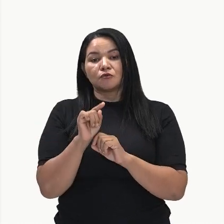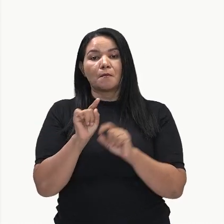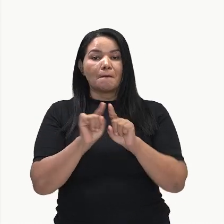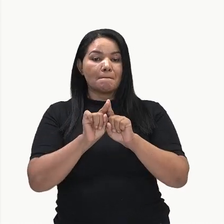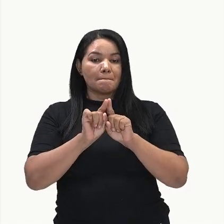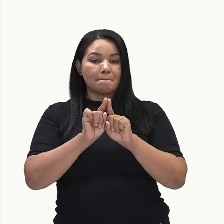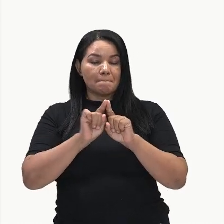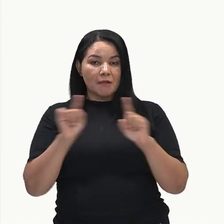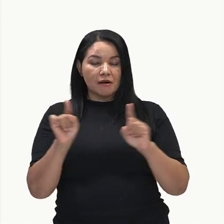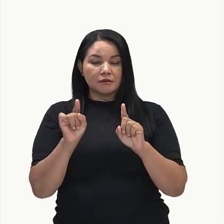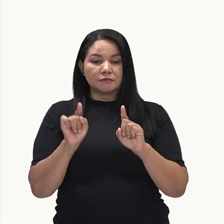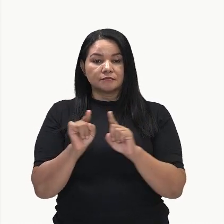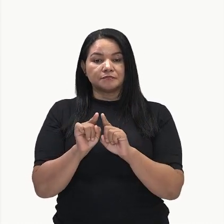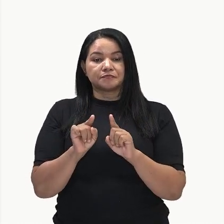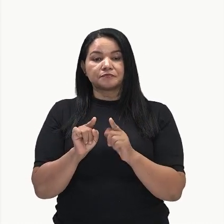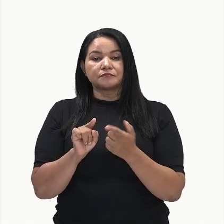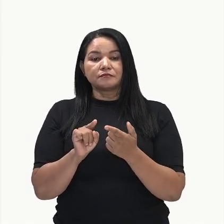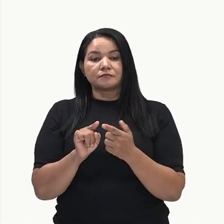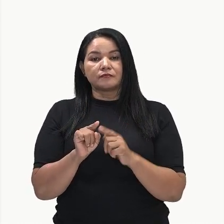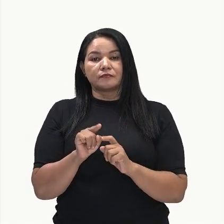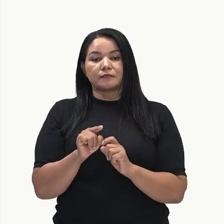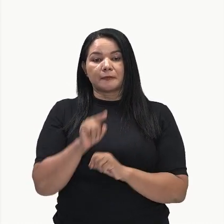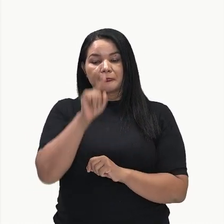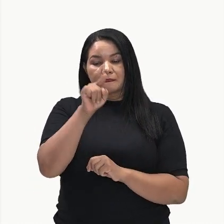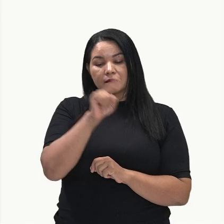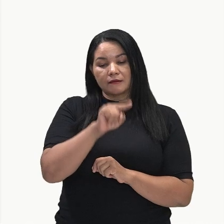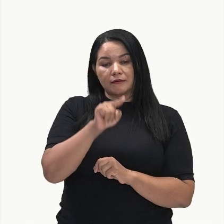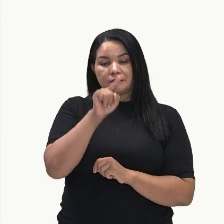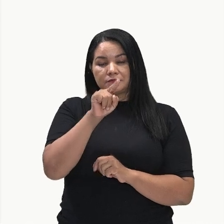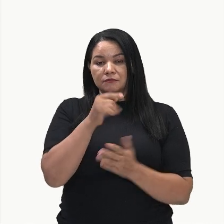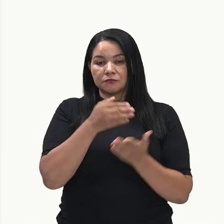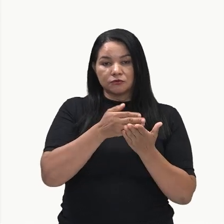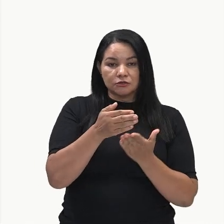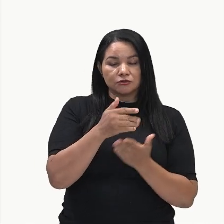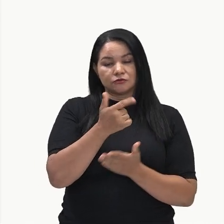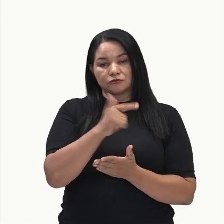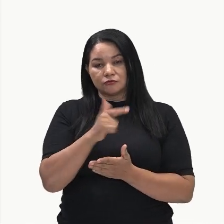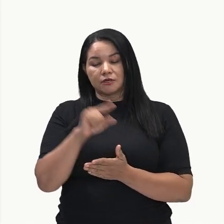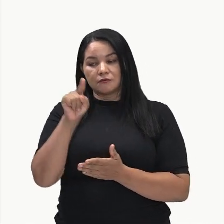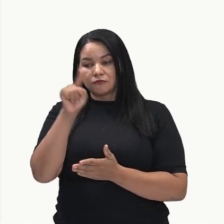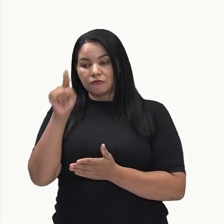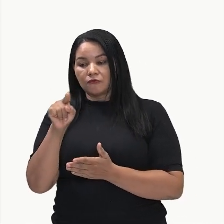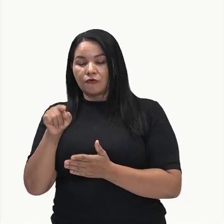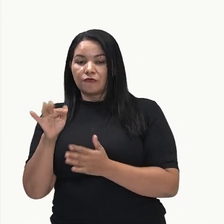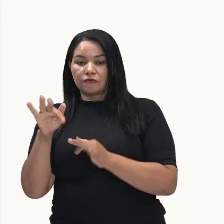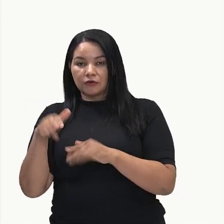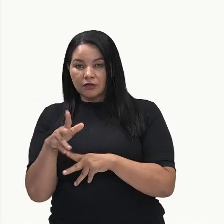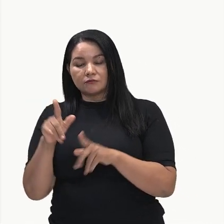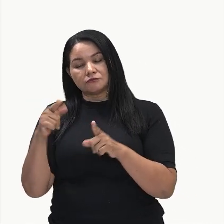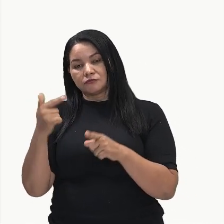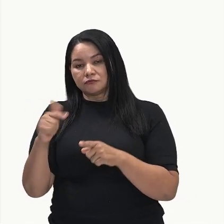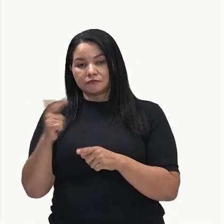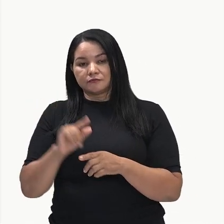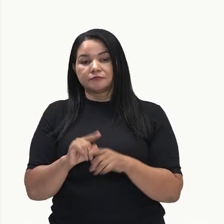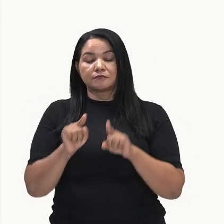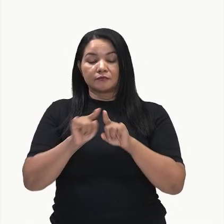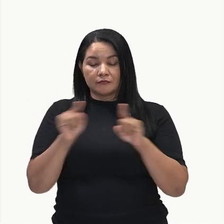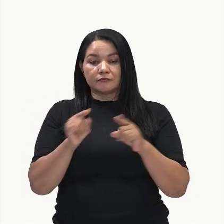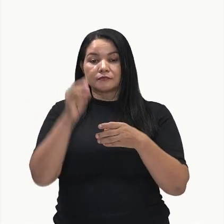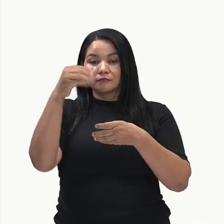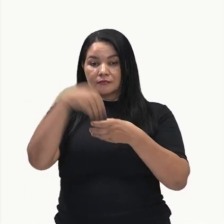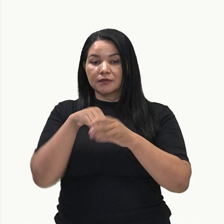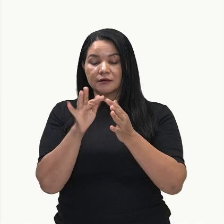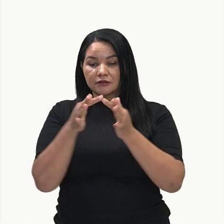ausência dos pronomes interrogativos, dos pontos de interrogação, tá certo? Mas dentro da afirmação, a